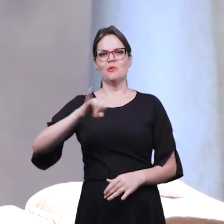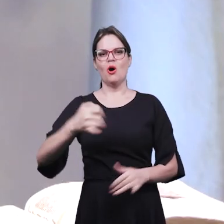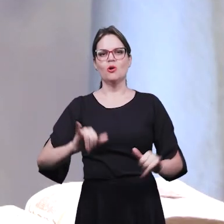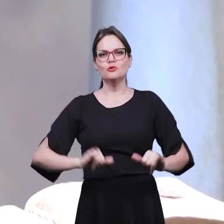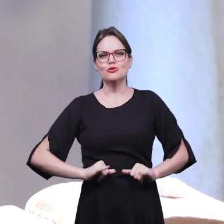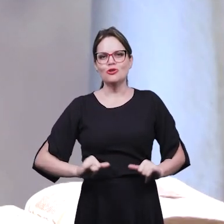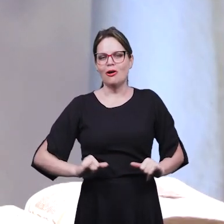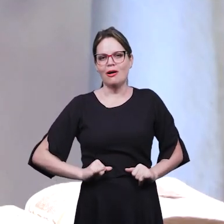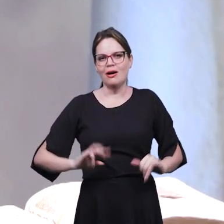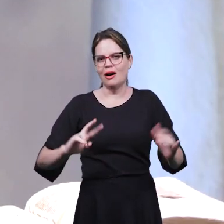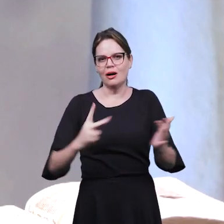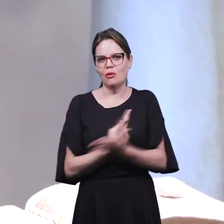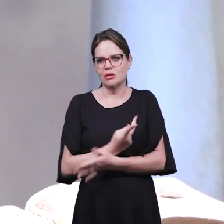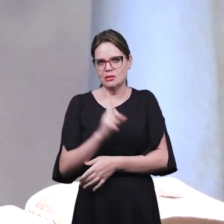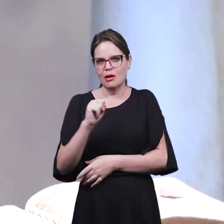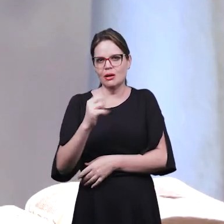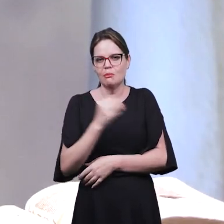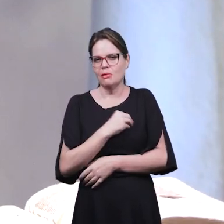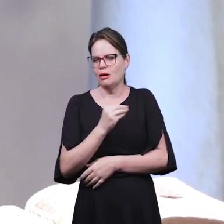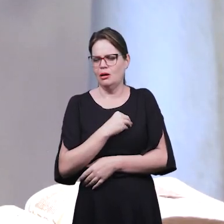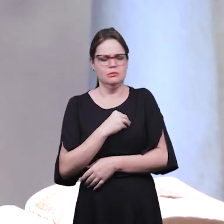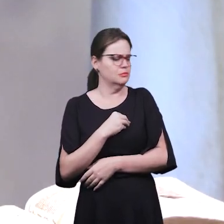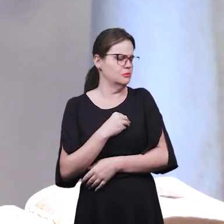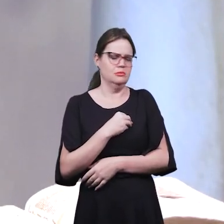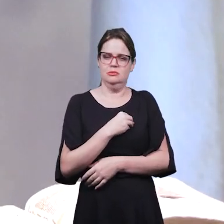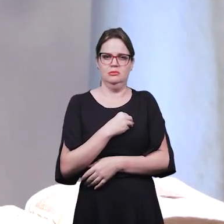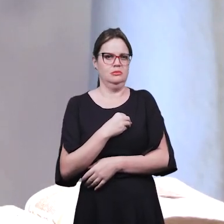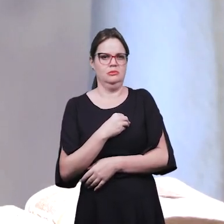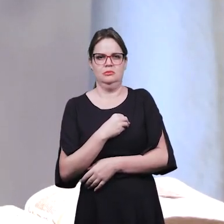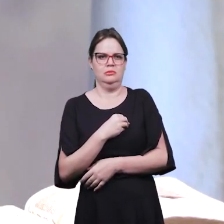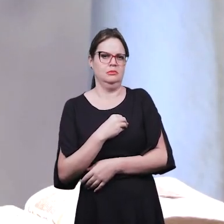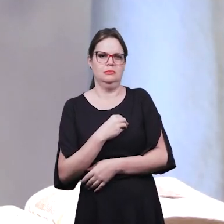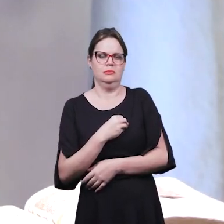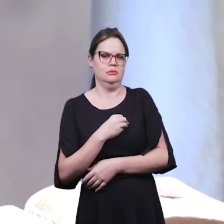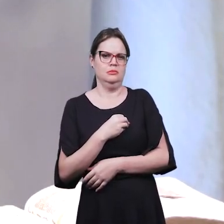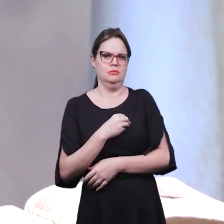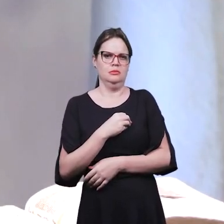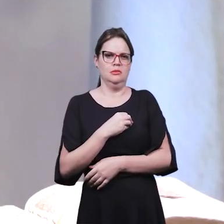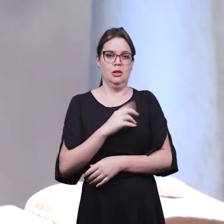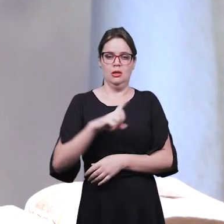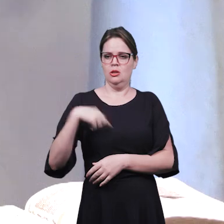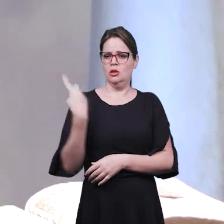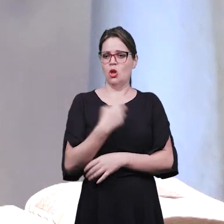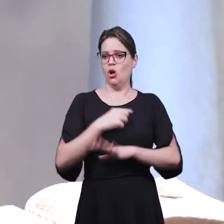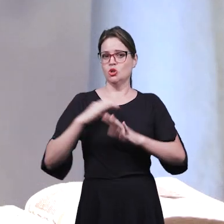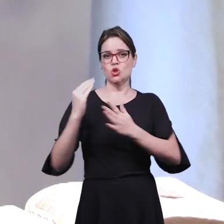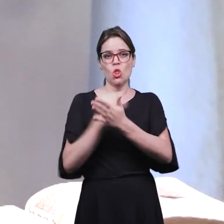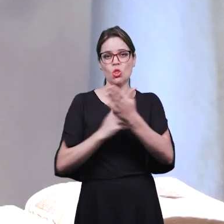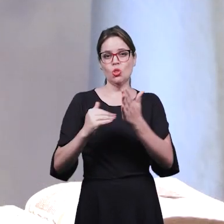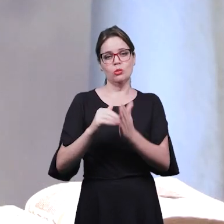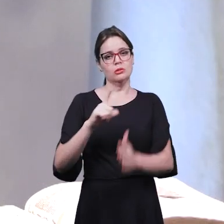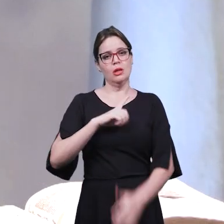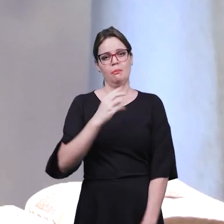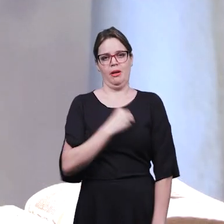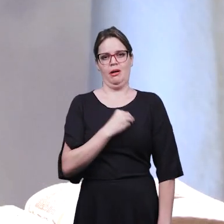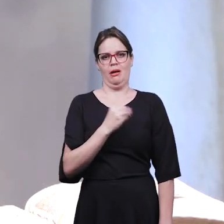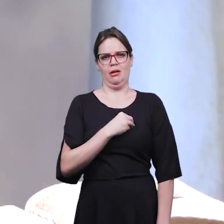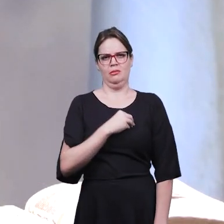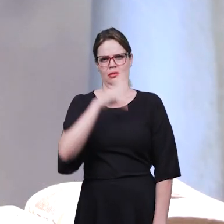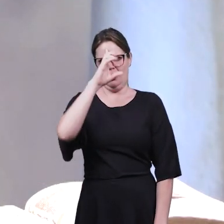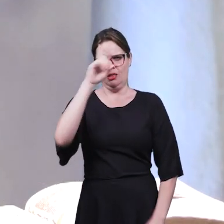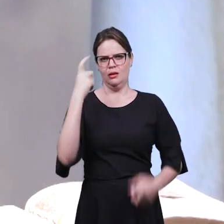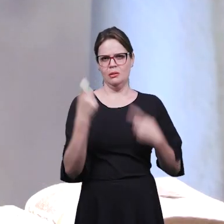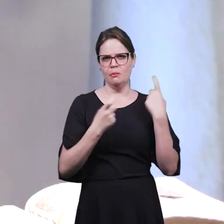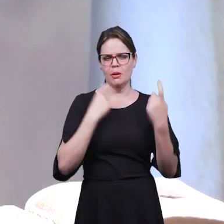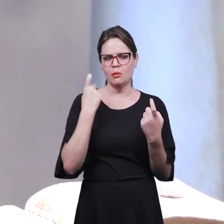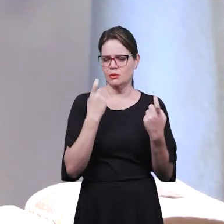também. Deus não está preocupado com a origem do pecado, porque todos nós somos pecadores, né? O projeto de Deus é resgatar e salvar o